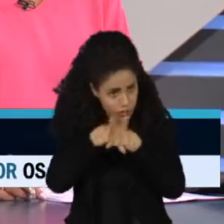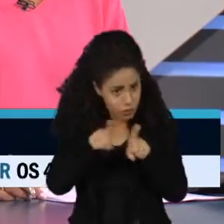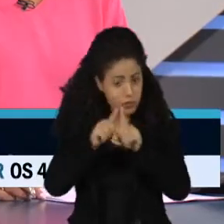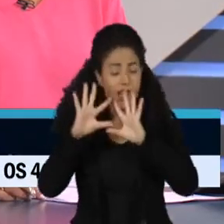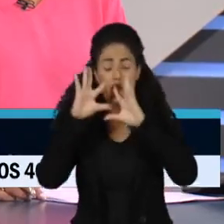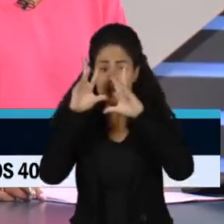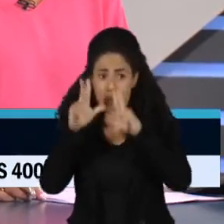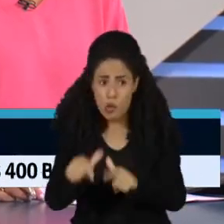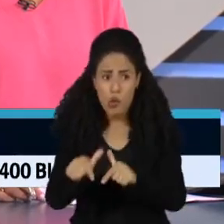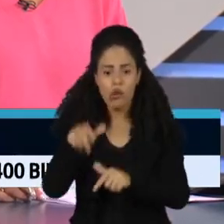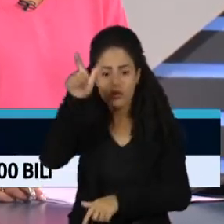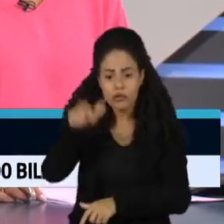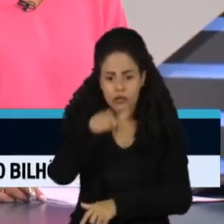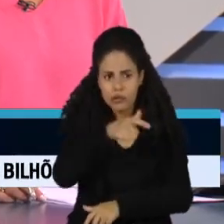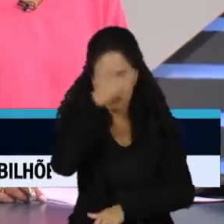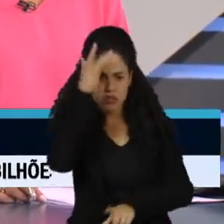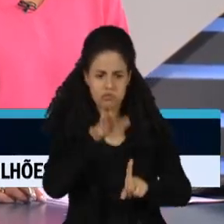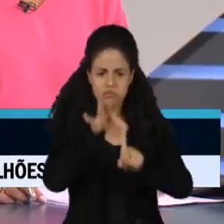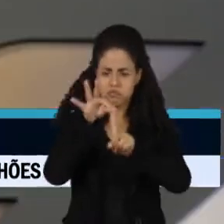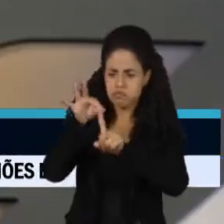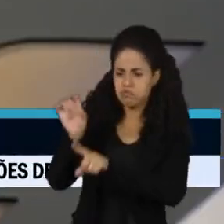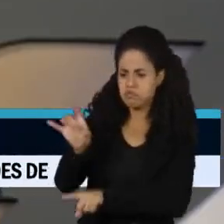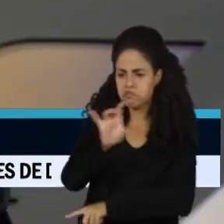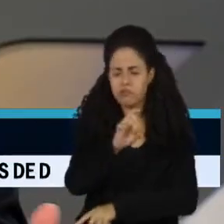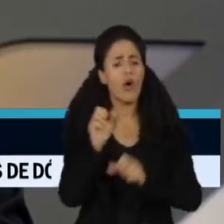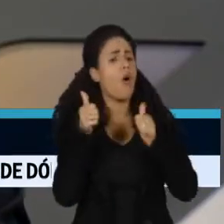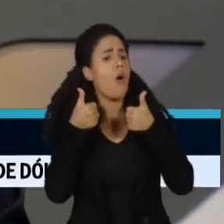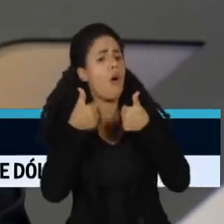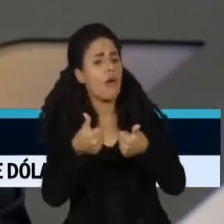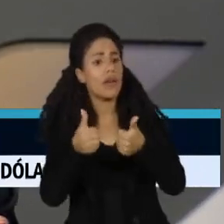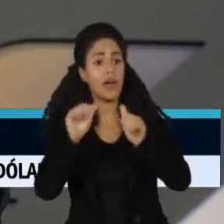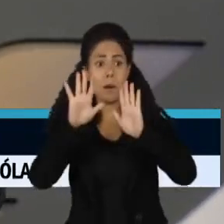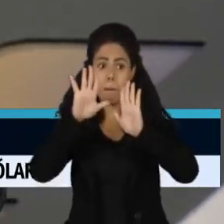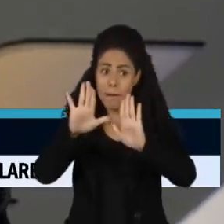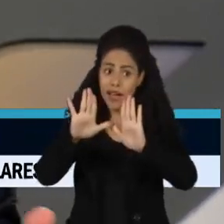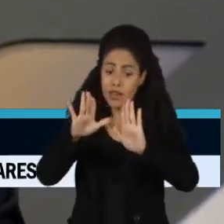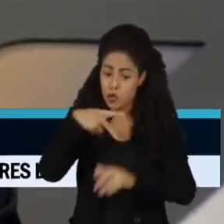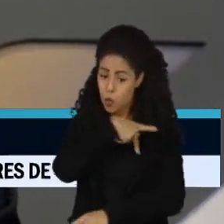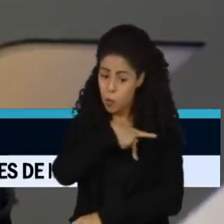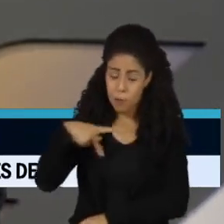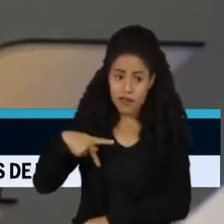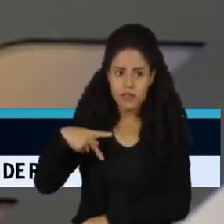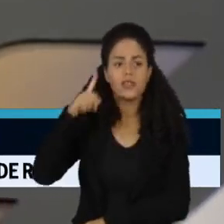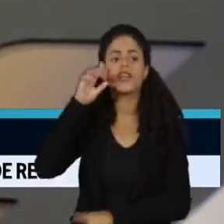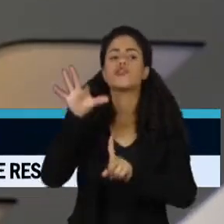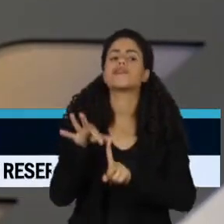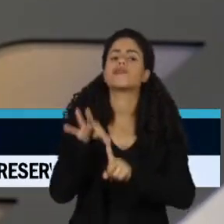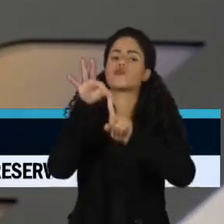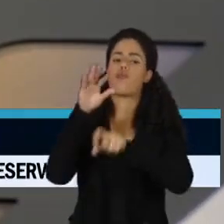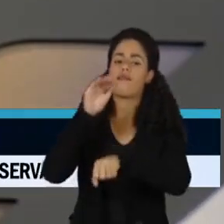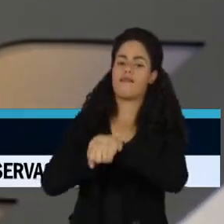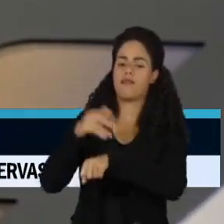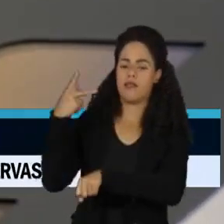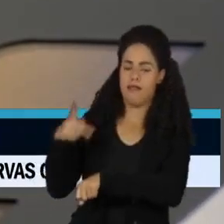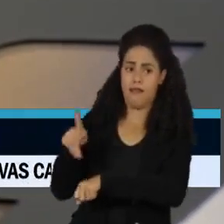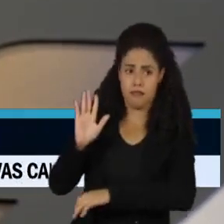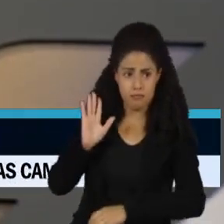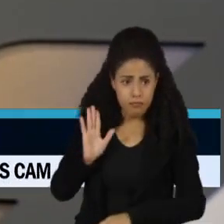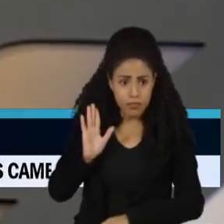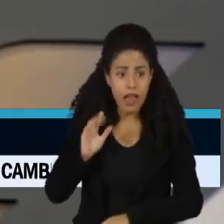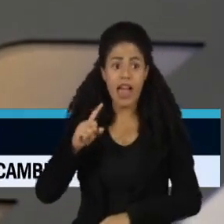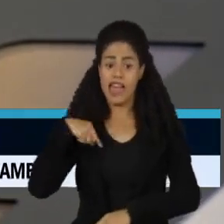as suas preferências mas a Rigor tem um presente eleito tem uma constituição e cabe as forças armadas